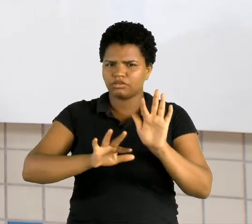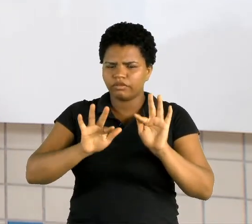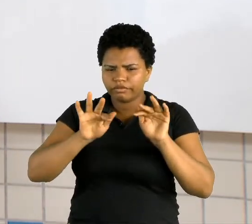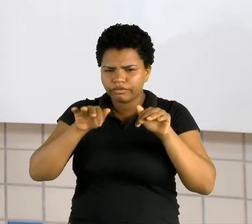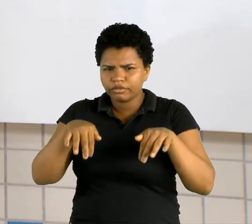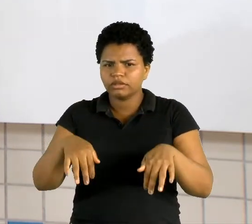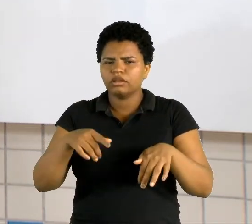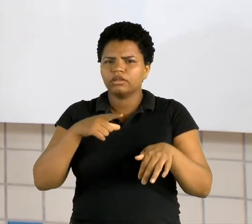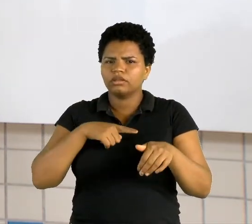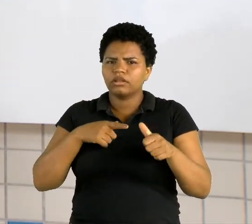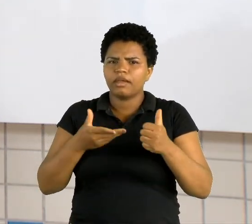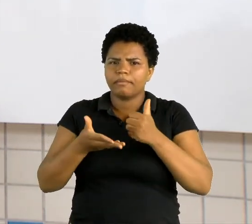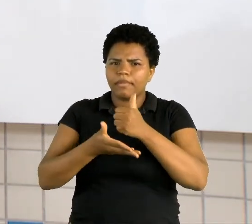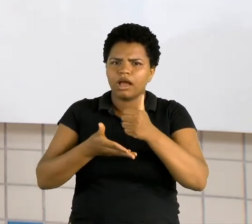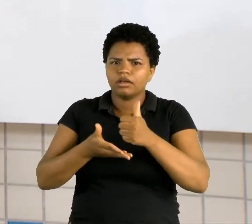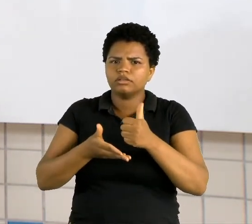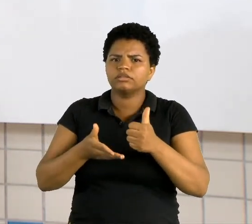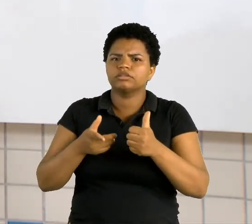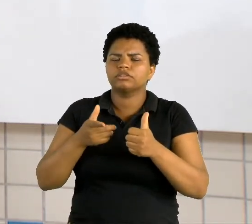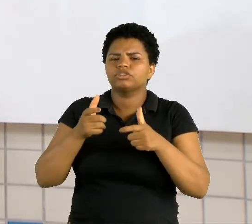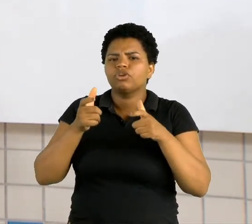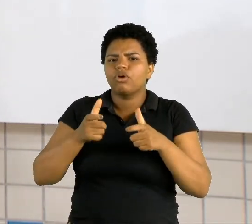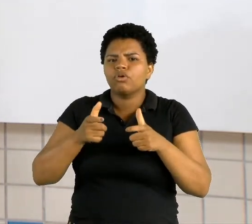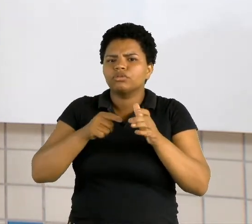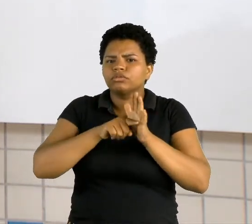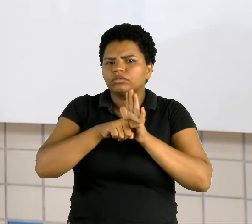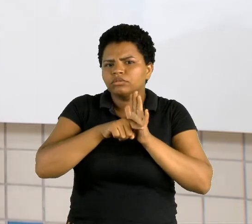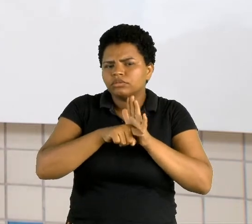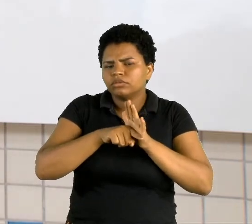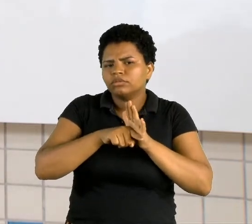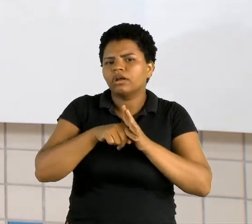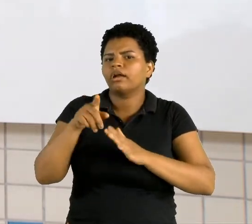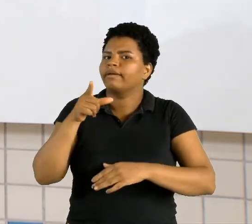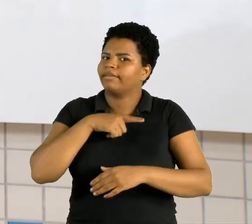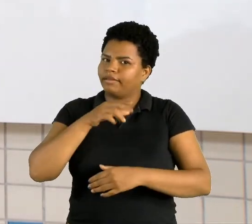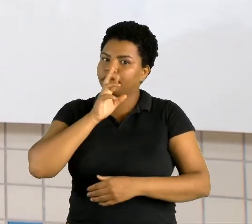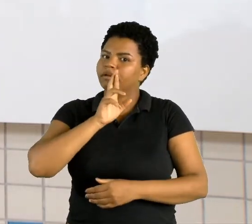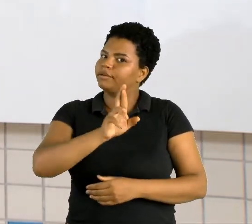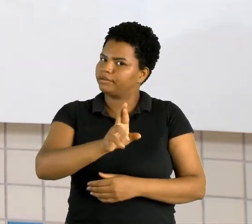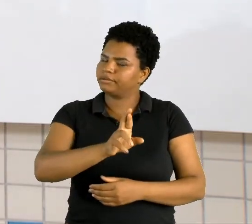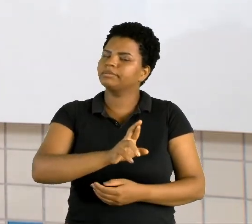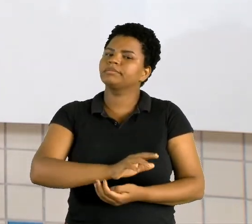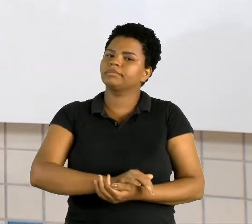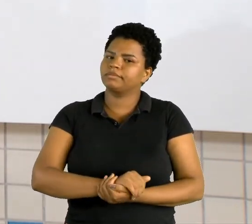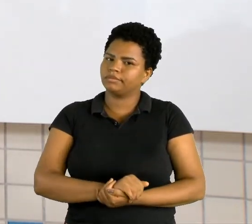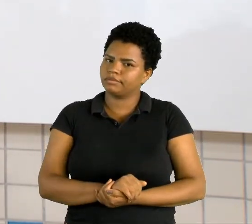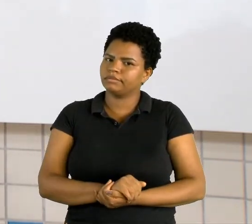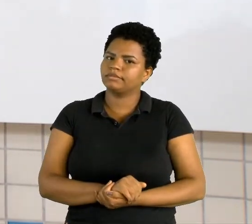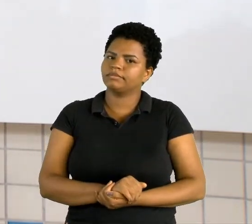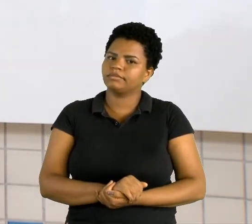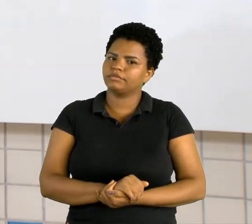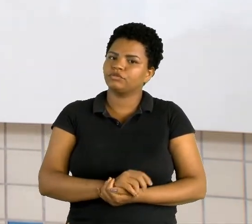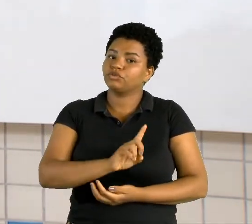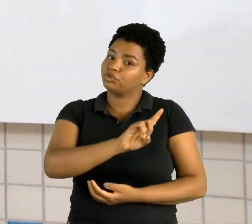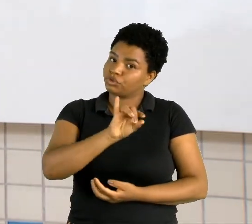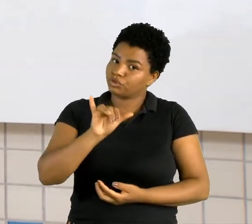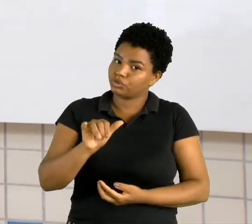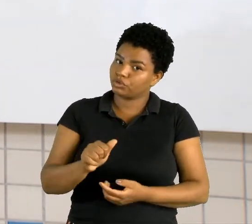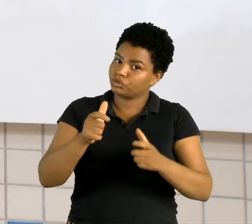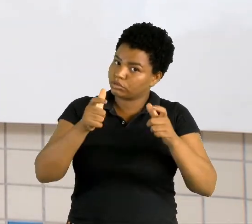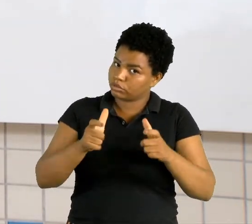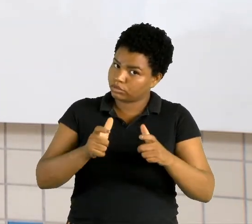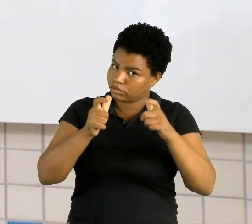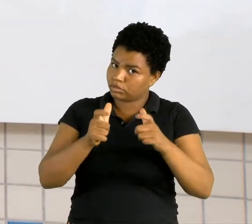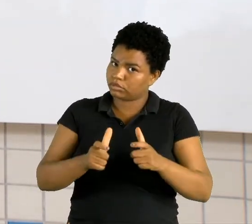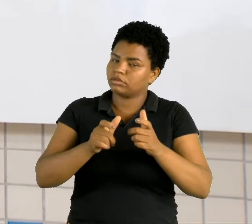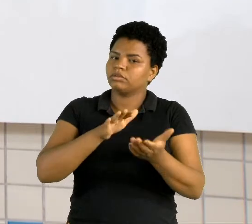a fonte de onde foi tirado esse texto? Lá tem a resposta da data e do